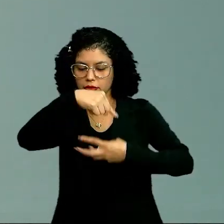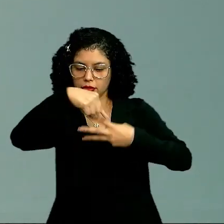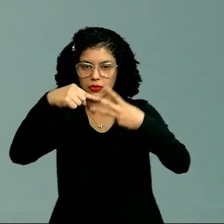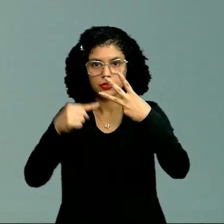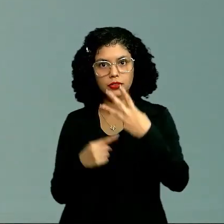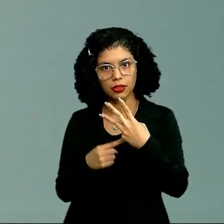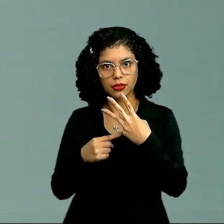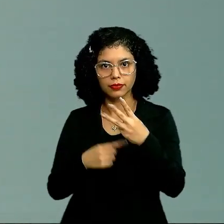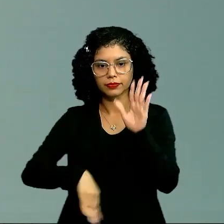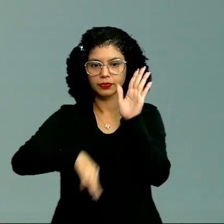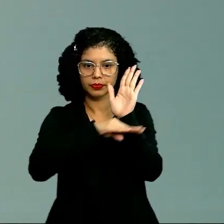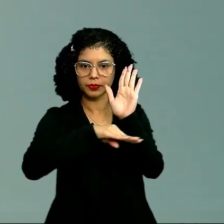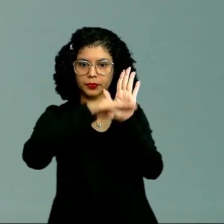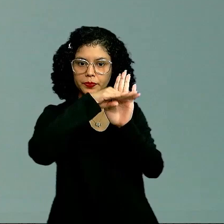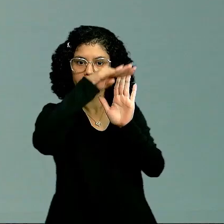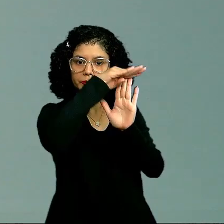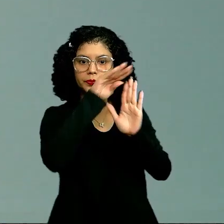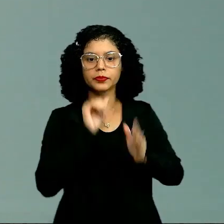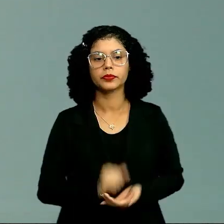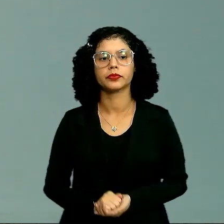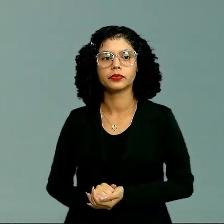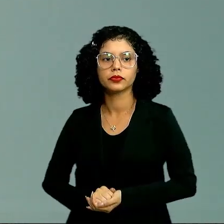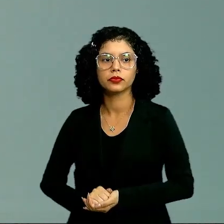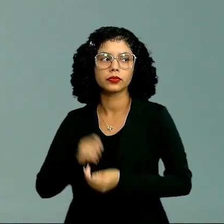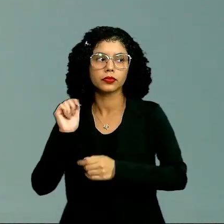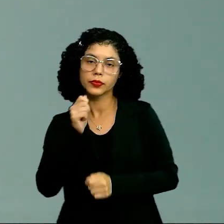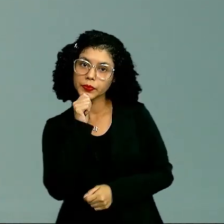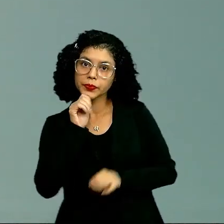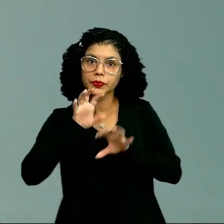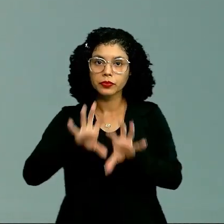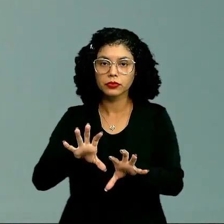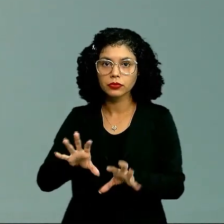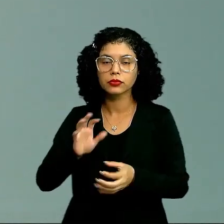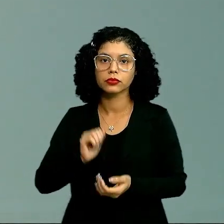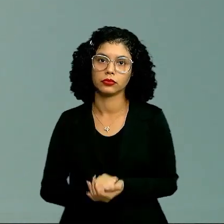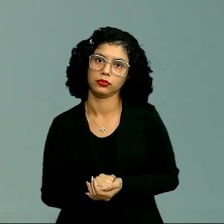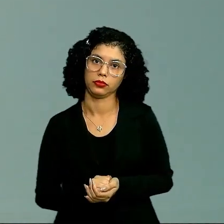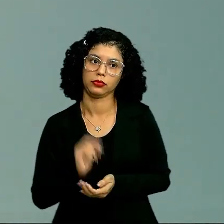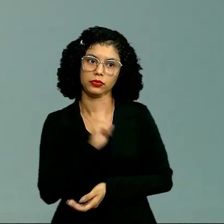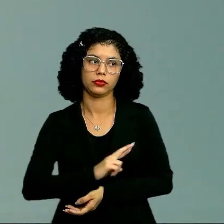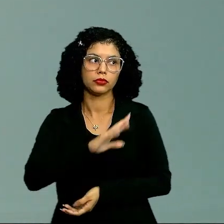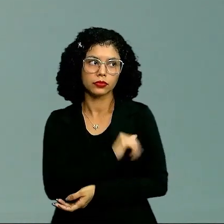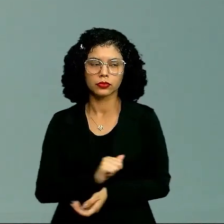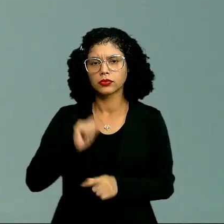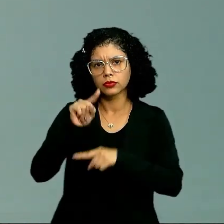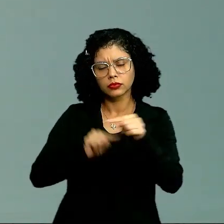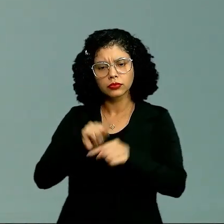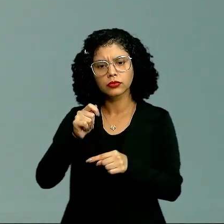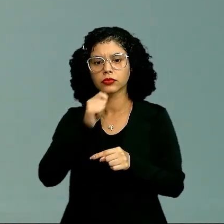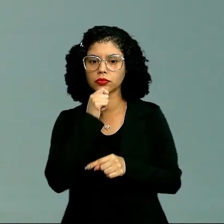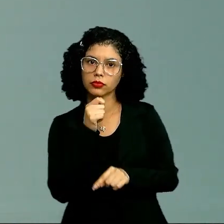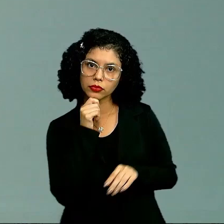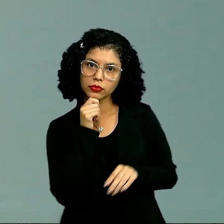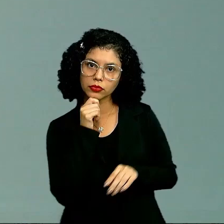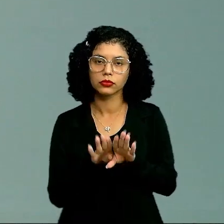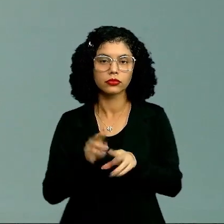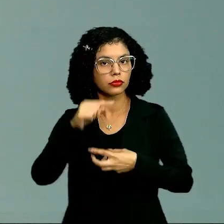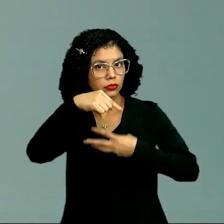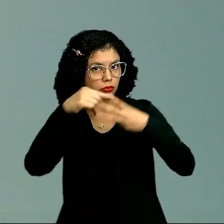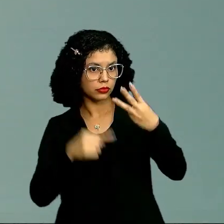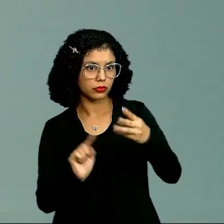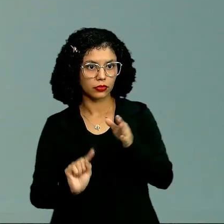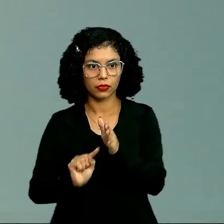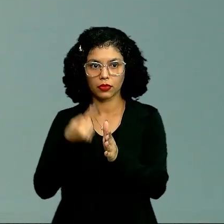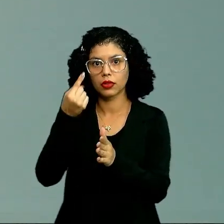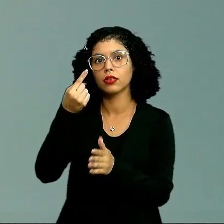3 pilares, tá? Então, aí, posteriormente, eu tenho o romantismo, que é dividido em 3 fases.